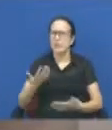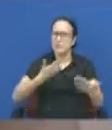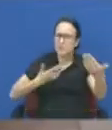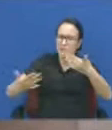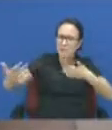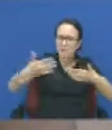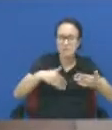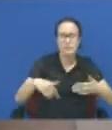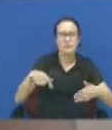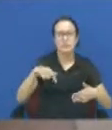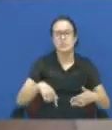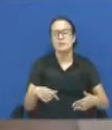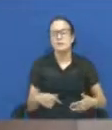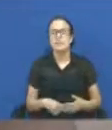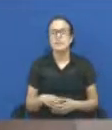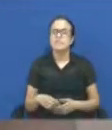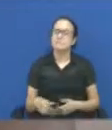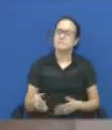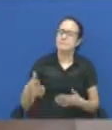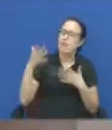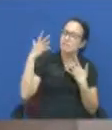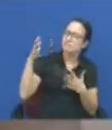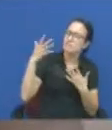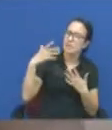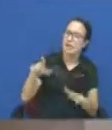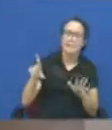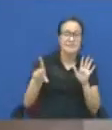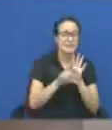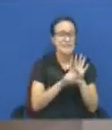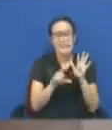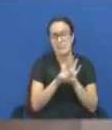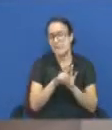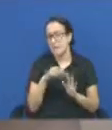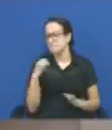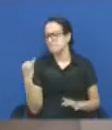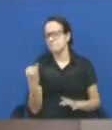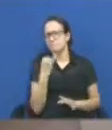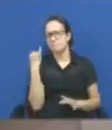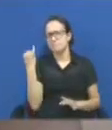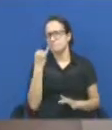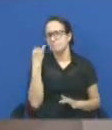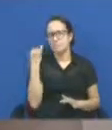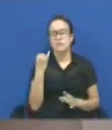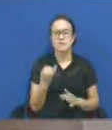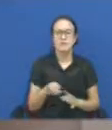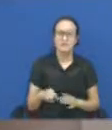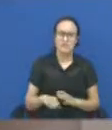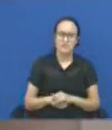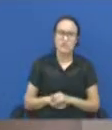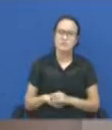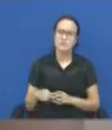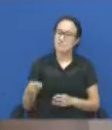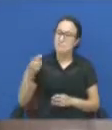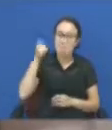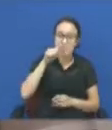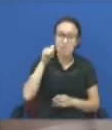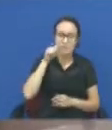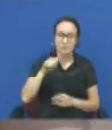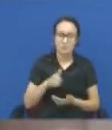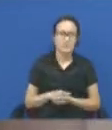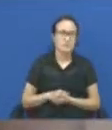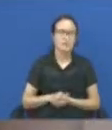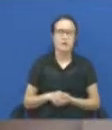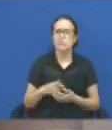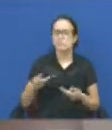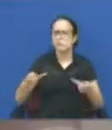prestigiar esse marco, essa lei que é um marco na história da política pública voltada para a mulher. Então estão